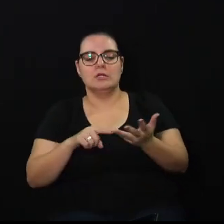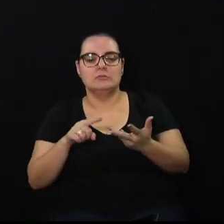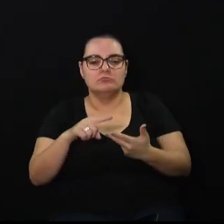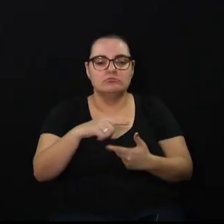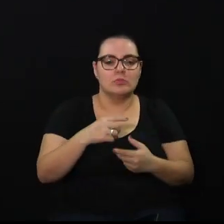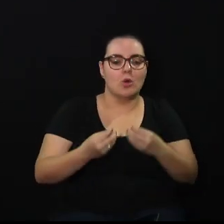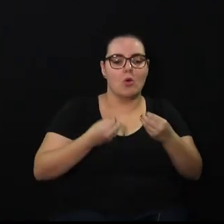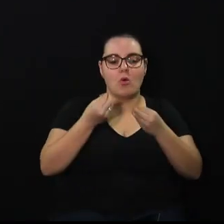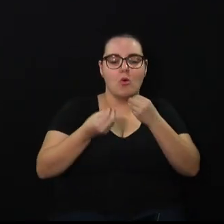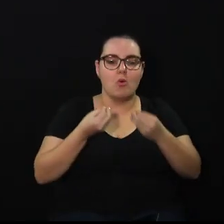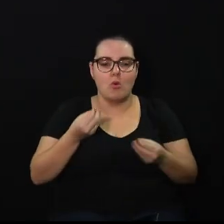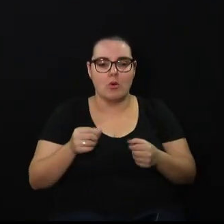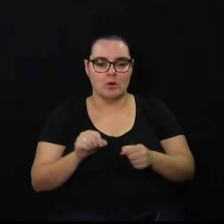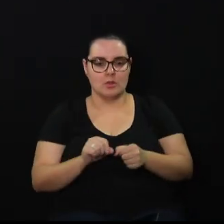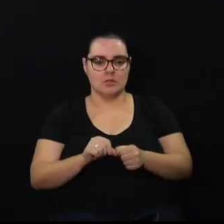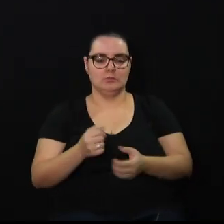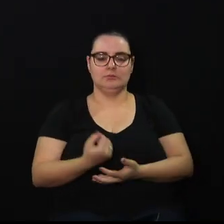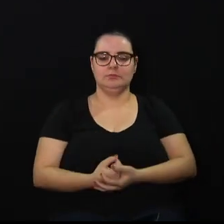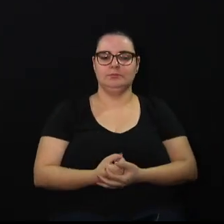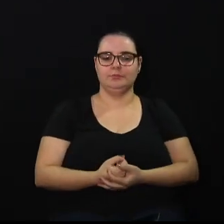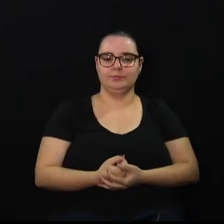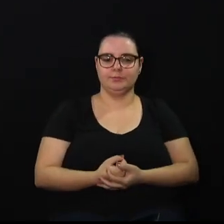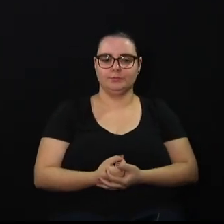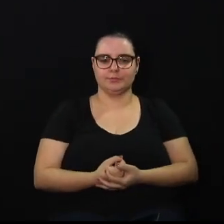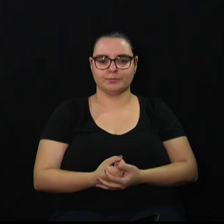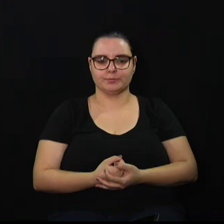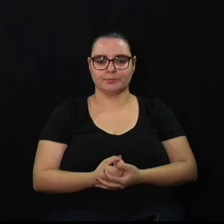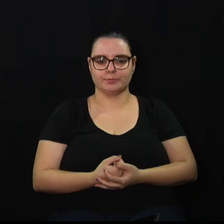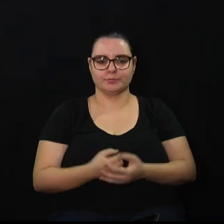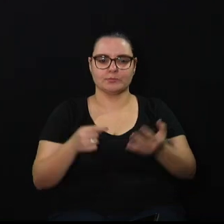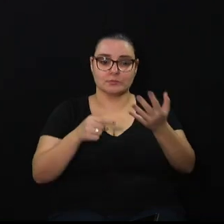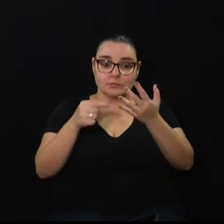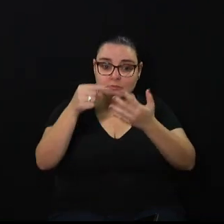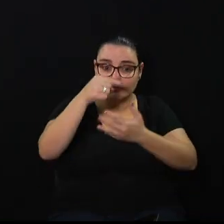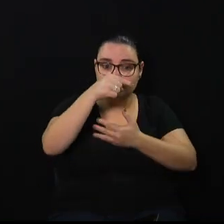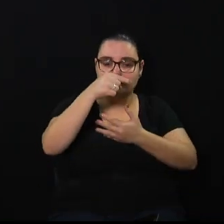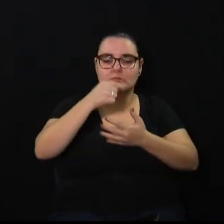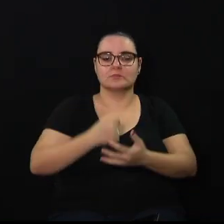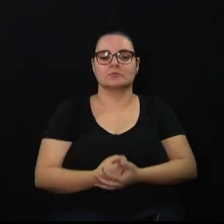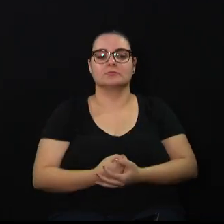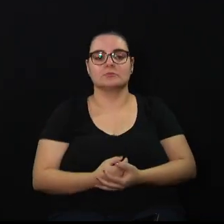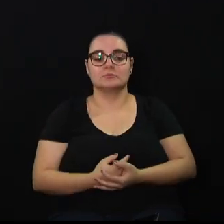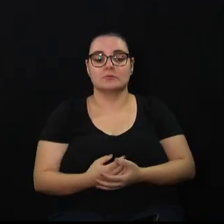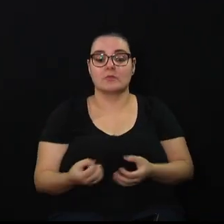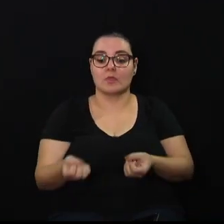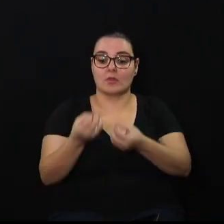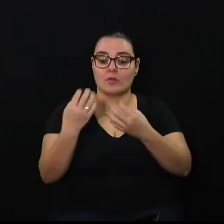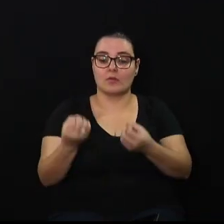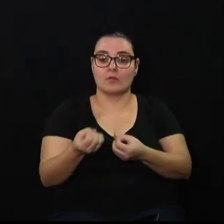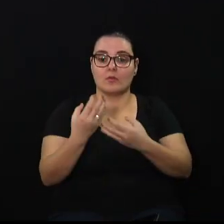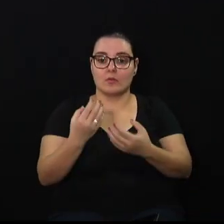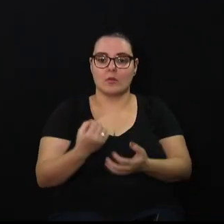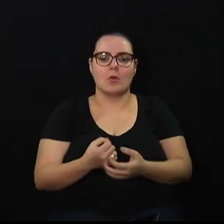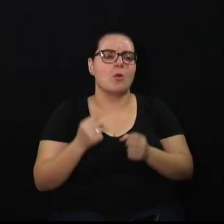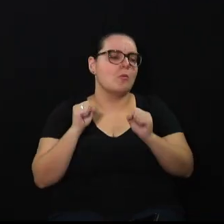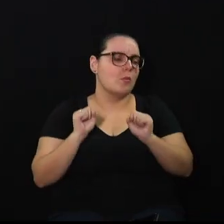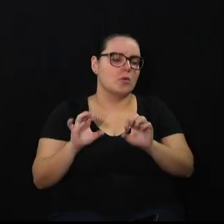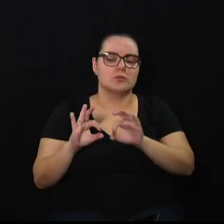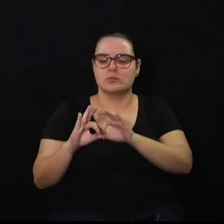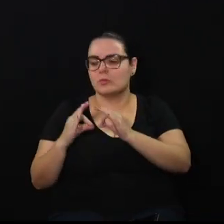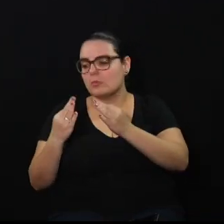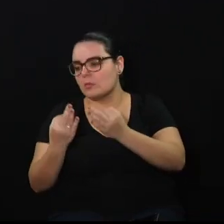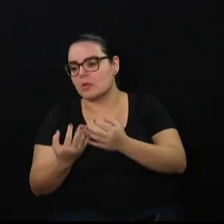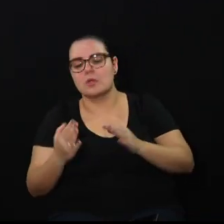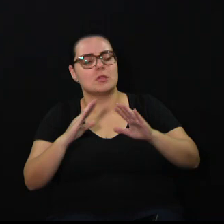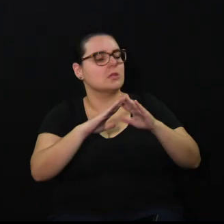quando necessárias né é essas observações essa coleta de informações ela pode ser dos familiares ela pode